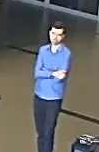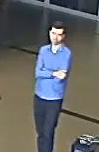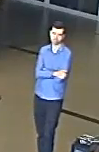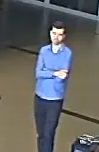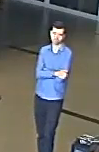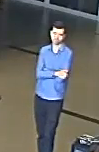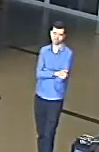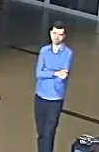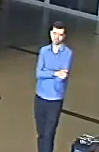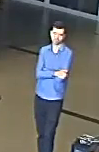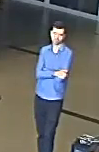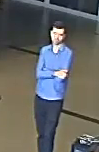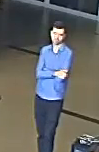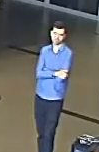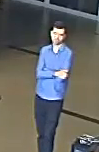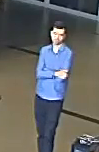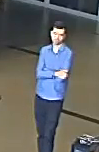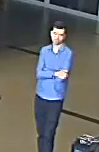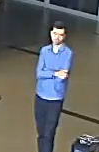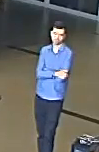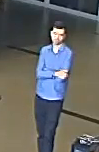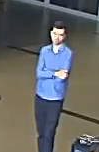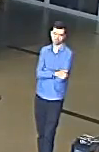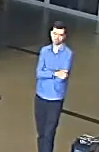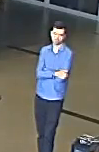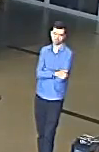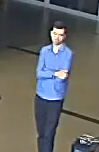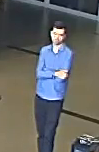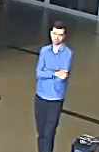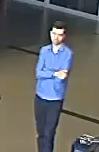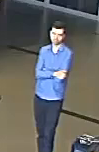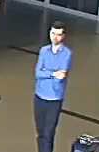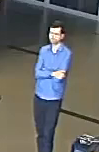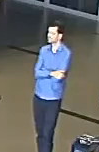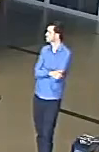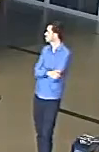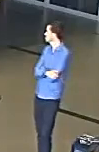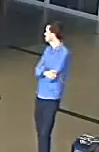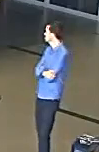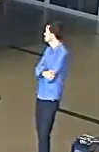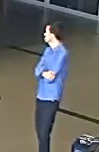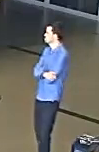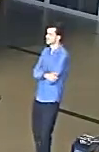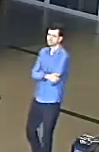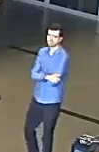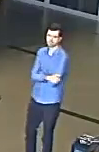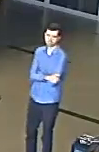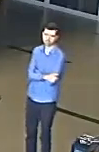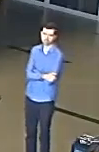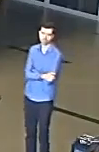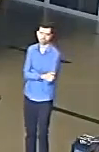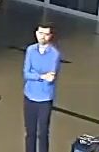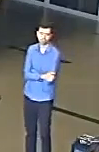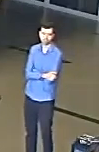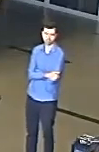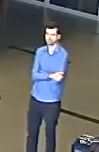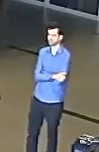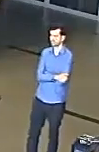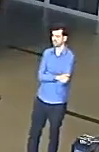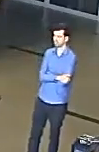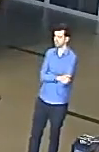gratuidade tanto no intermunicipal quanto no interestadual o interestadual dispõe de 3 horas com